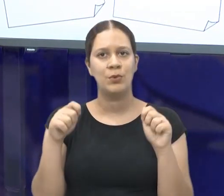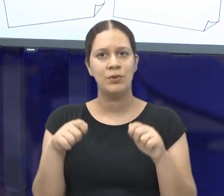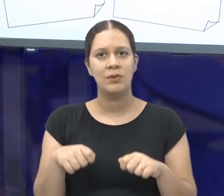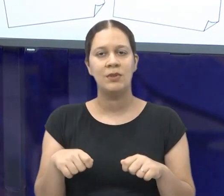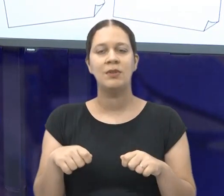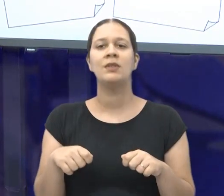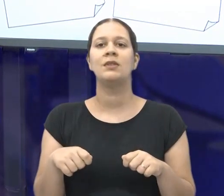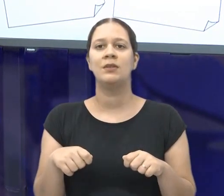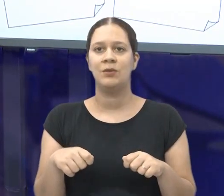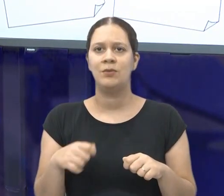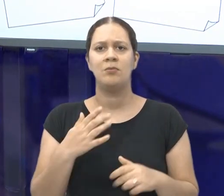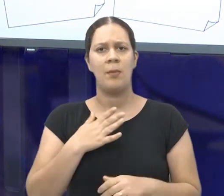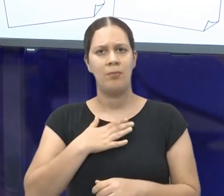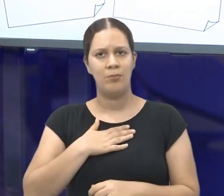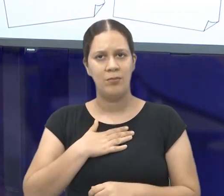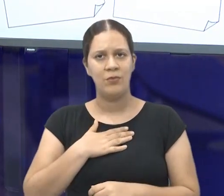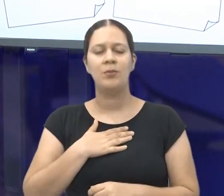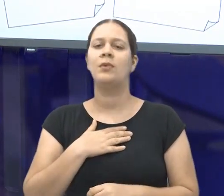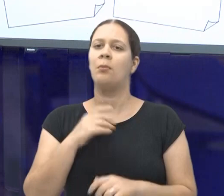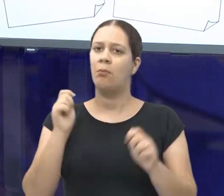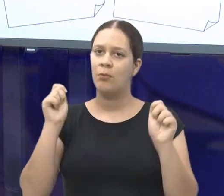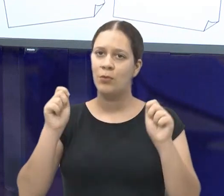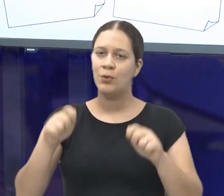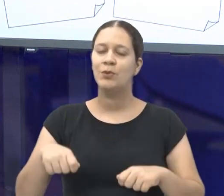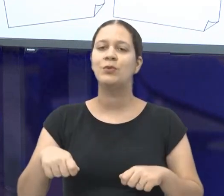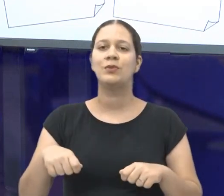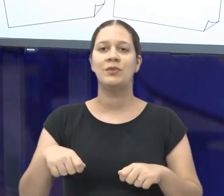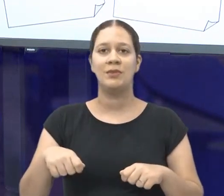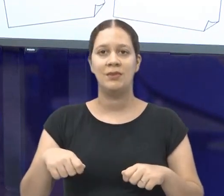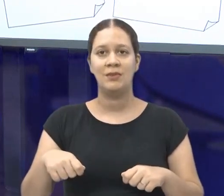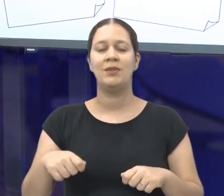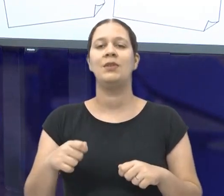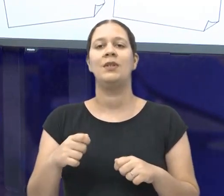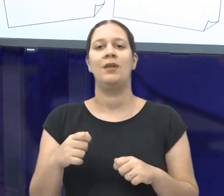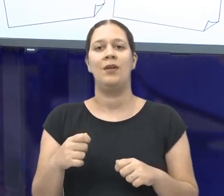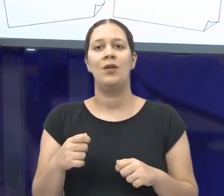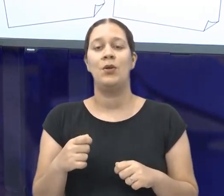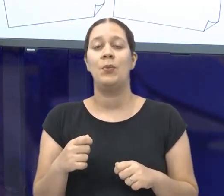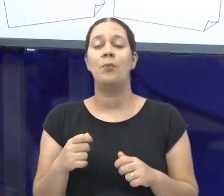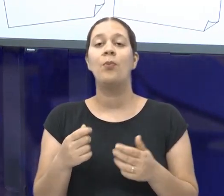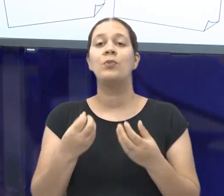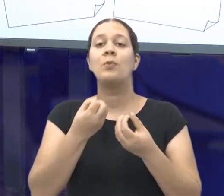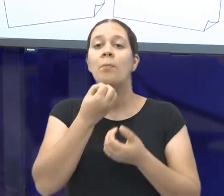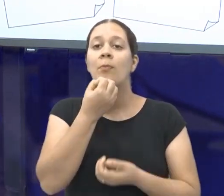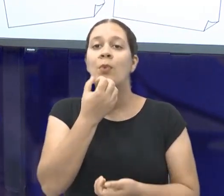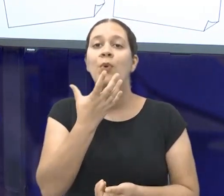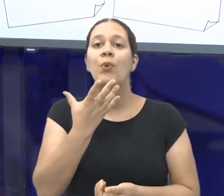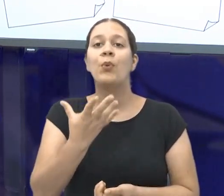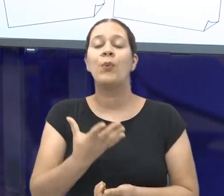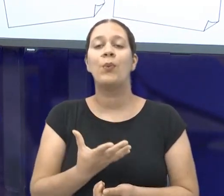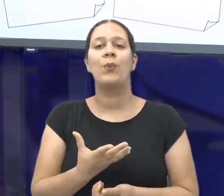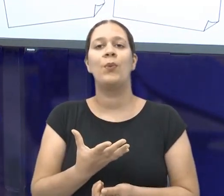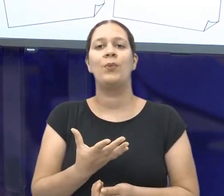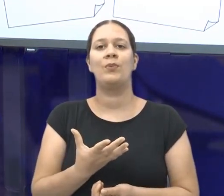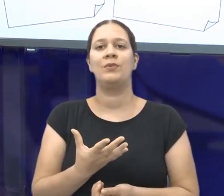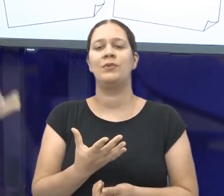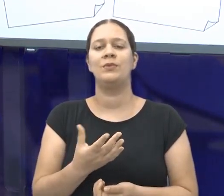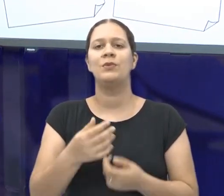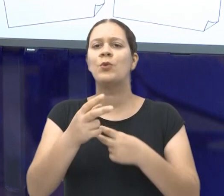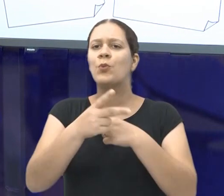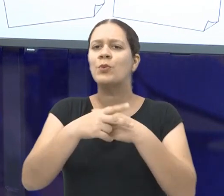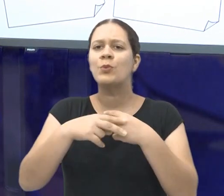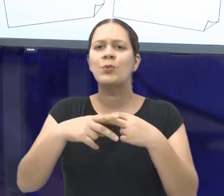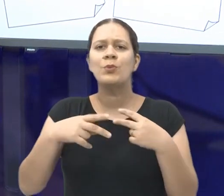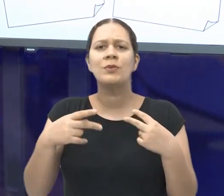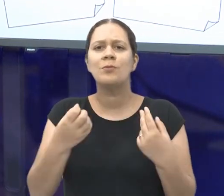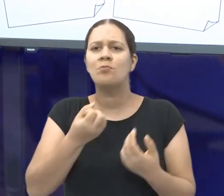uma imagem que representa a minha família? É. Uma imagem que sintetiza um pouco aquilo que de bom, de coisa